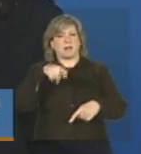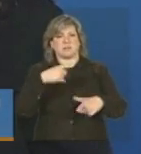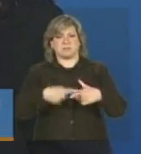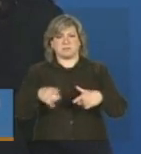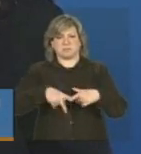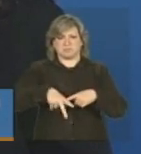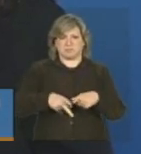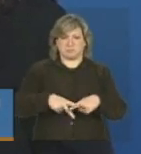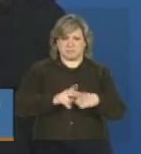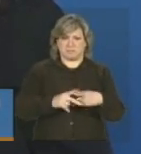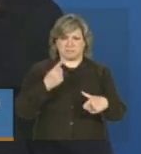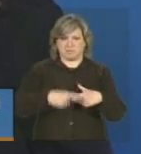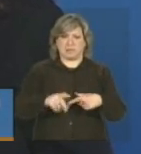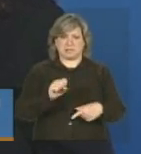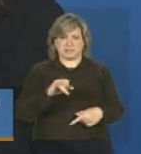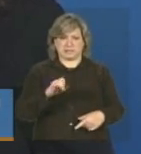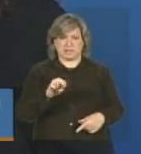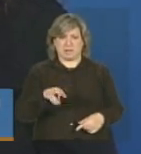isso mesmo?